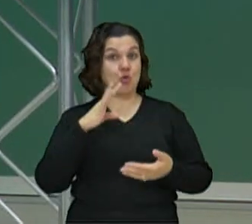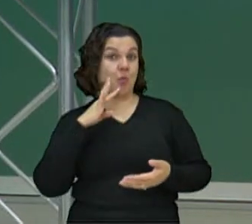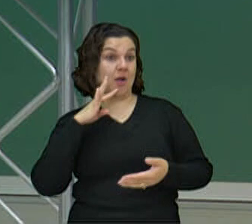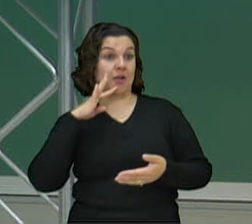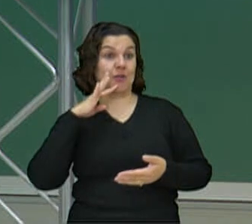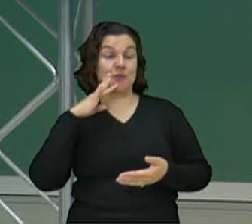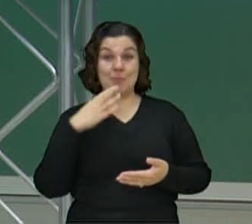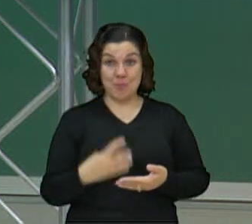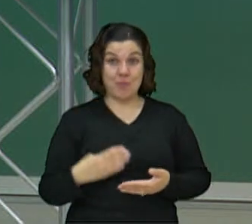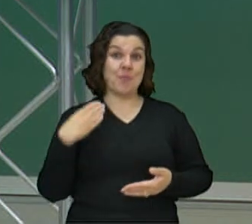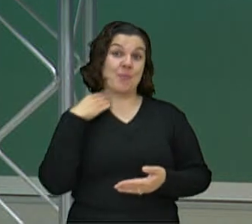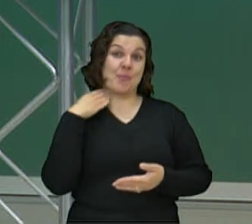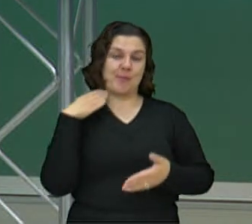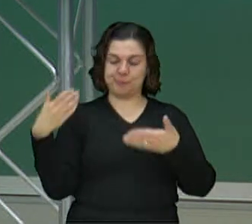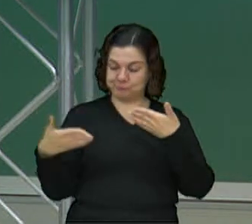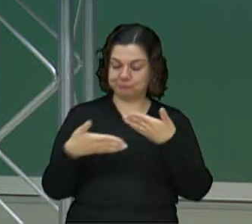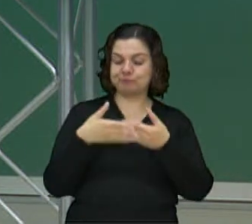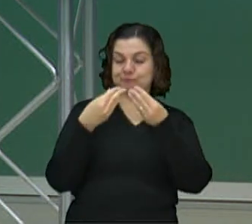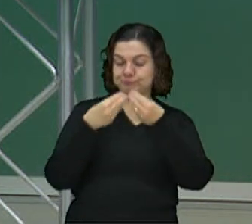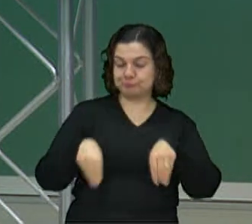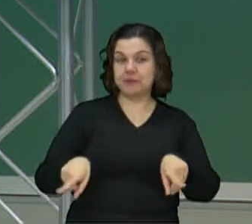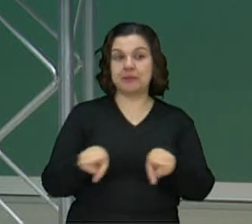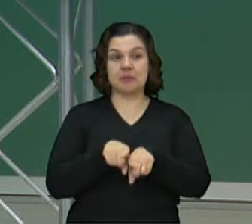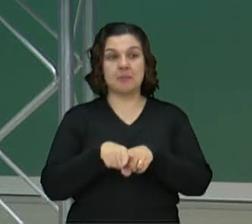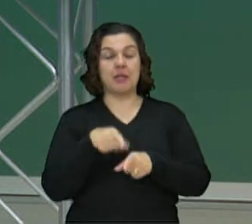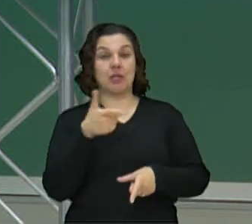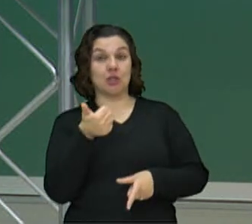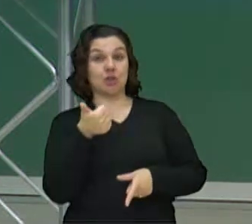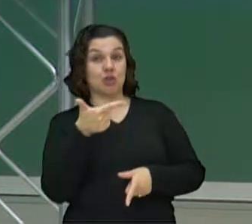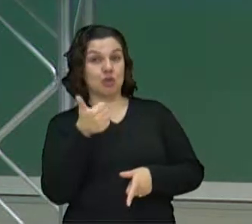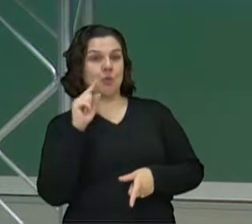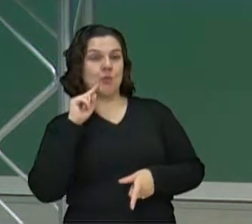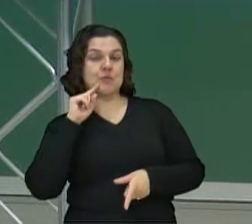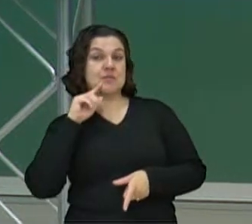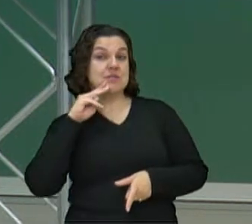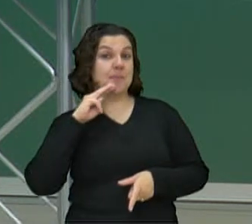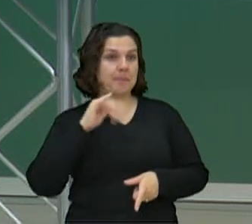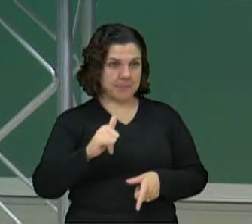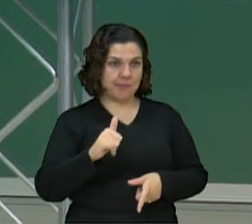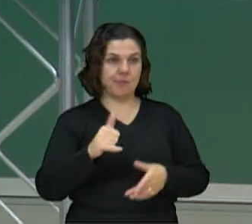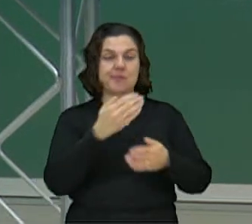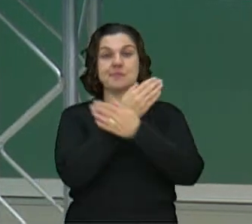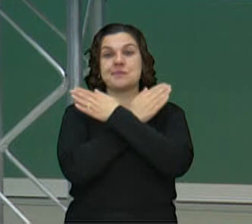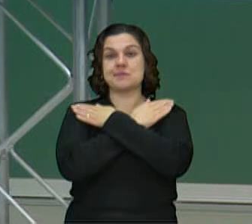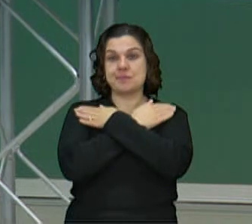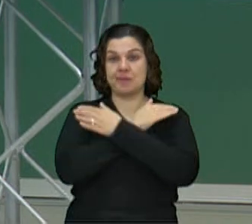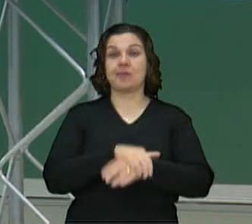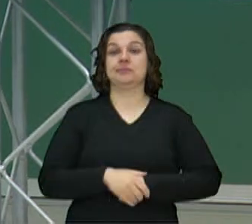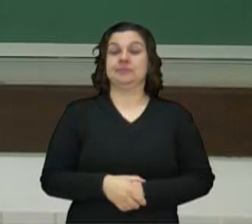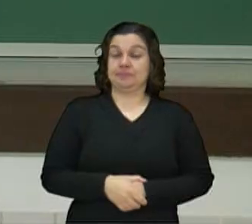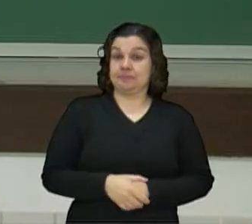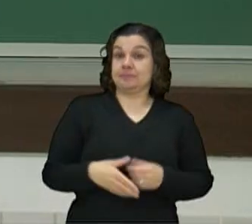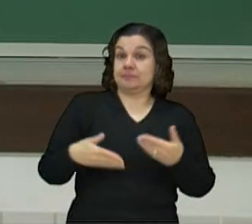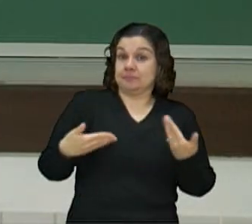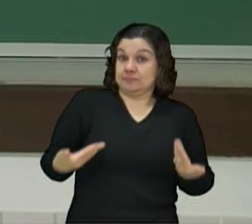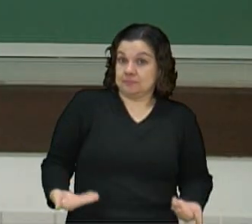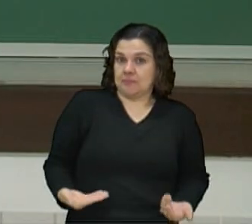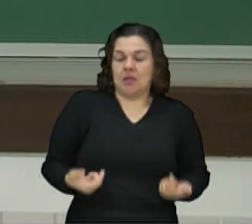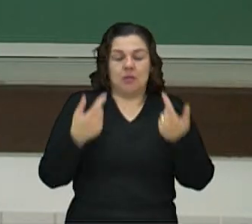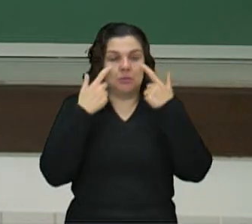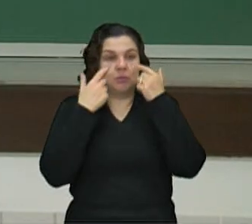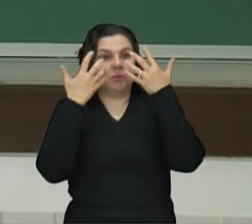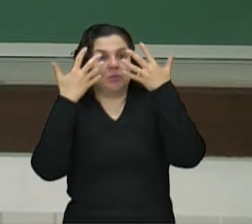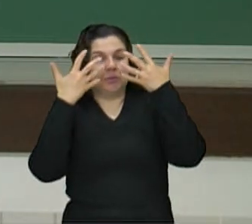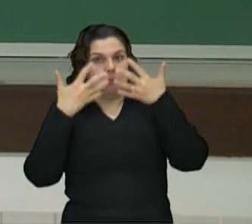bancos faliram. 12 milhões de desempregados como efeito direto dessa crise. Então repare o